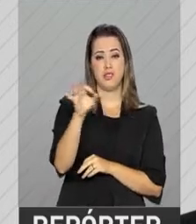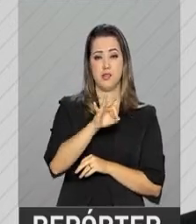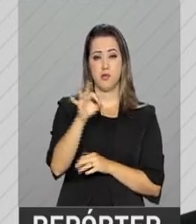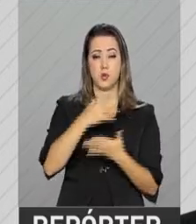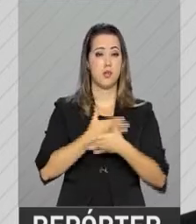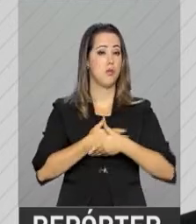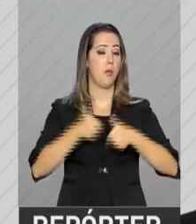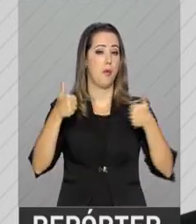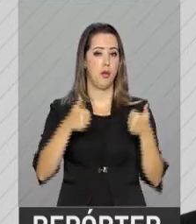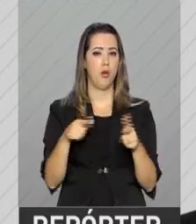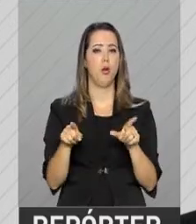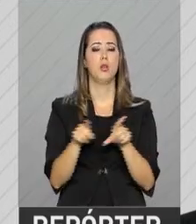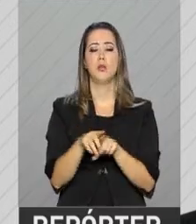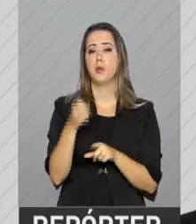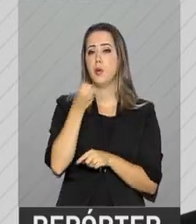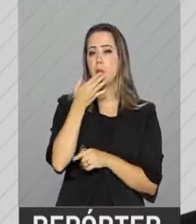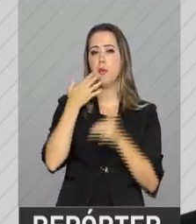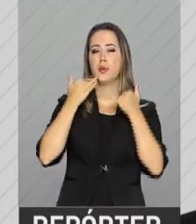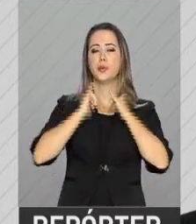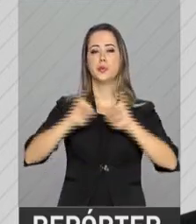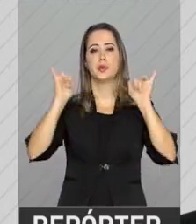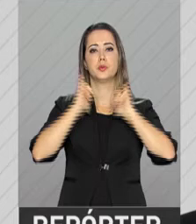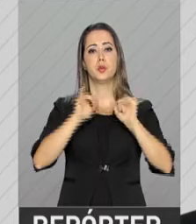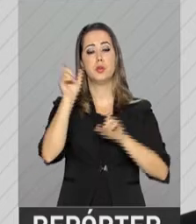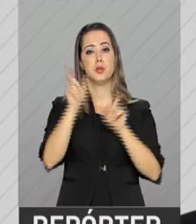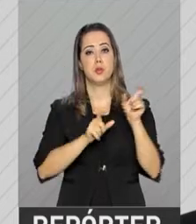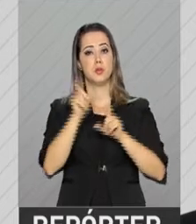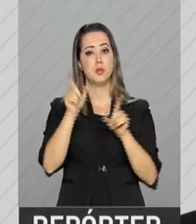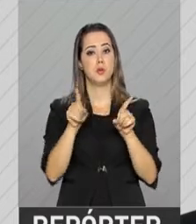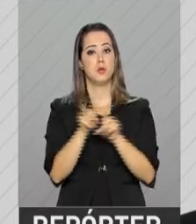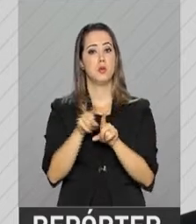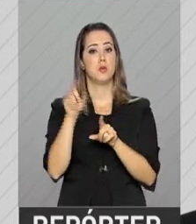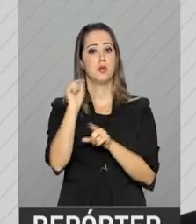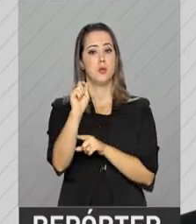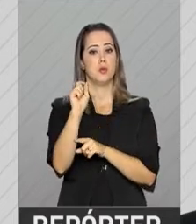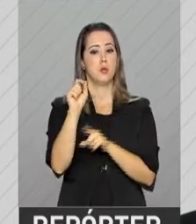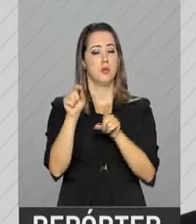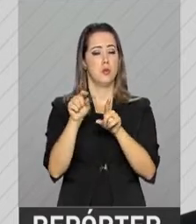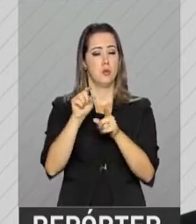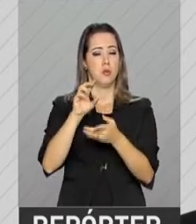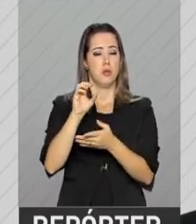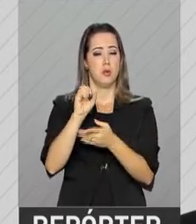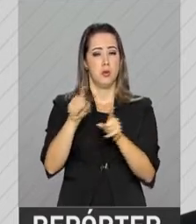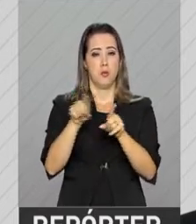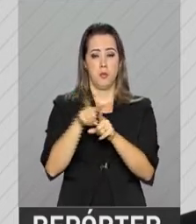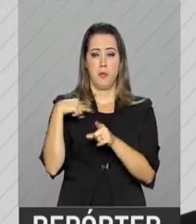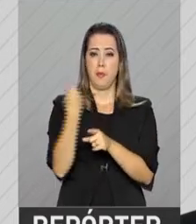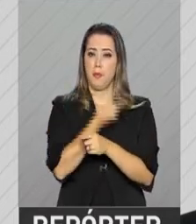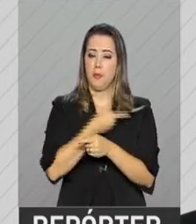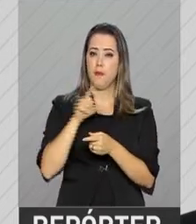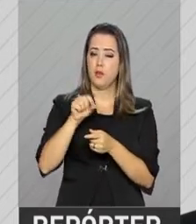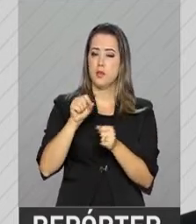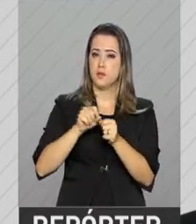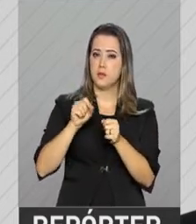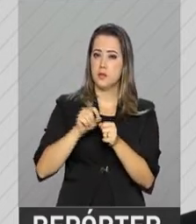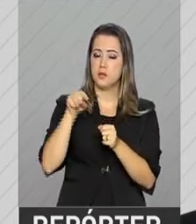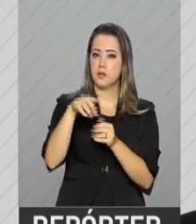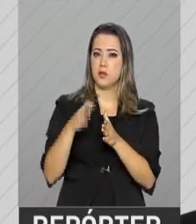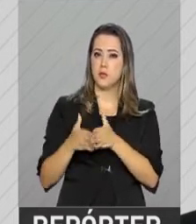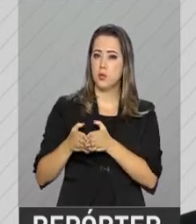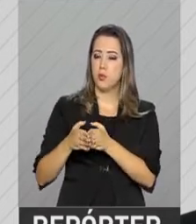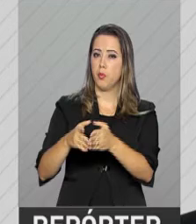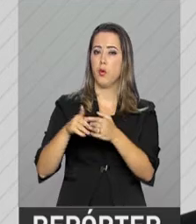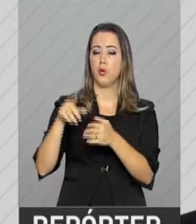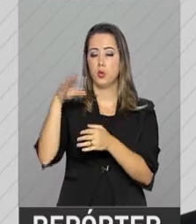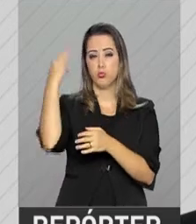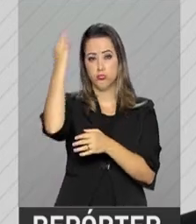boas notícias também para os capixabas em 2017 realizamos obras de dragagem no porto de vitória